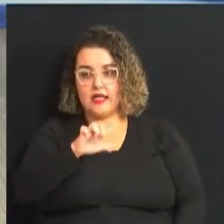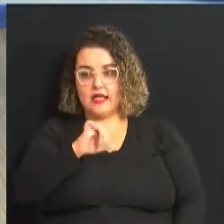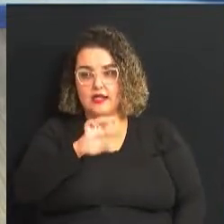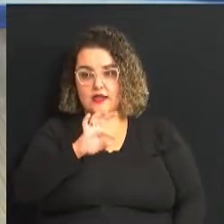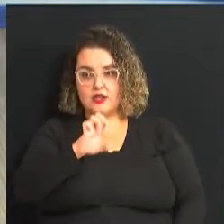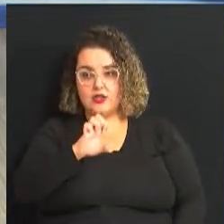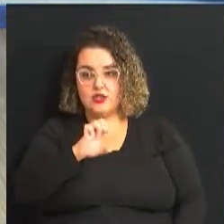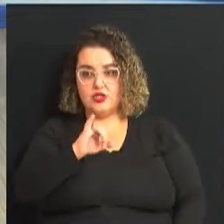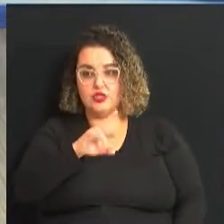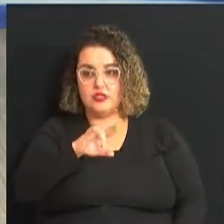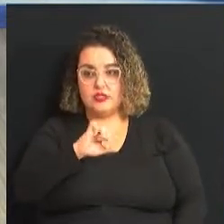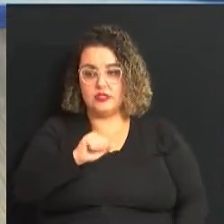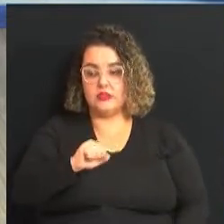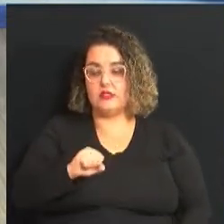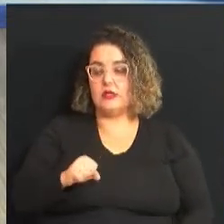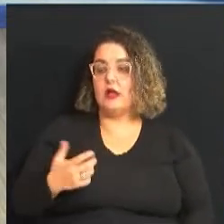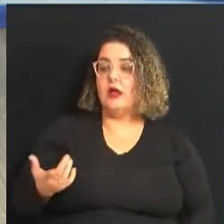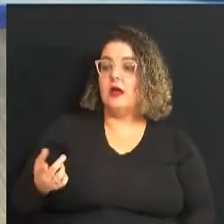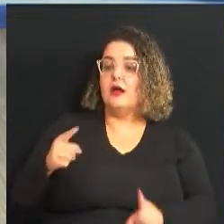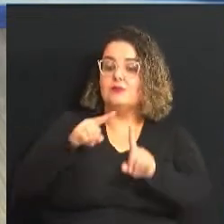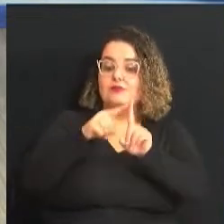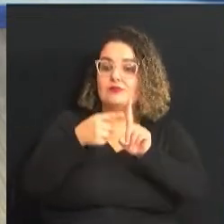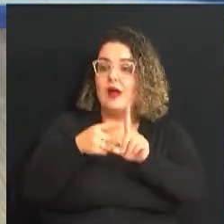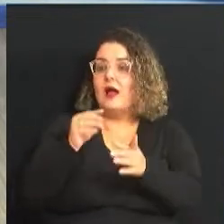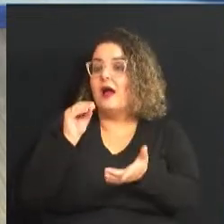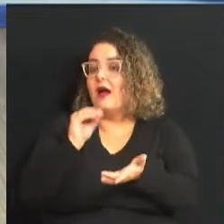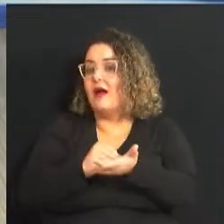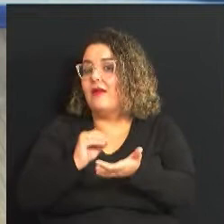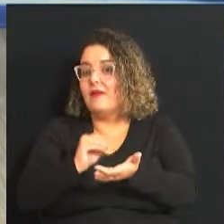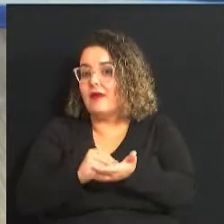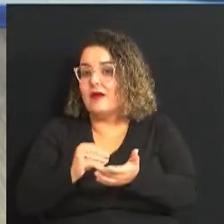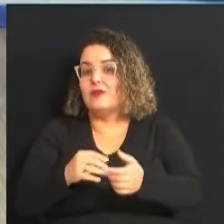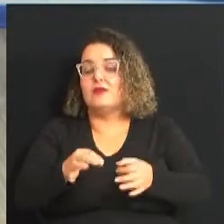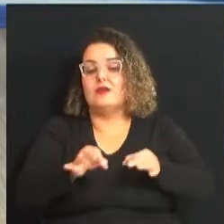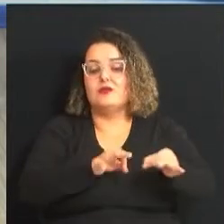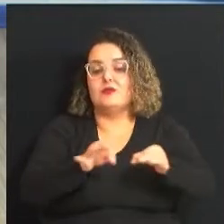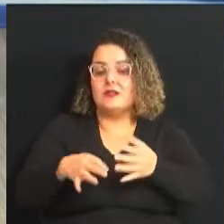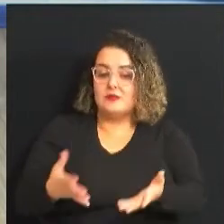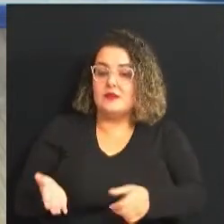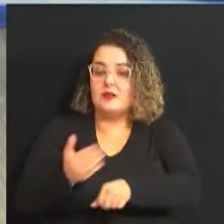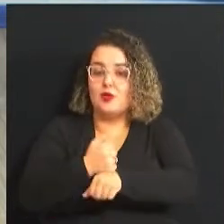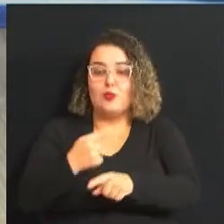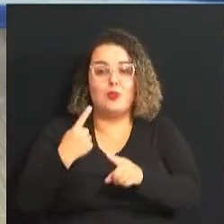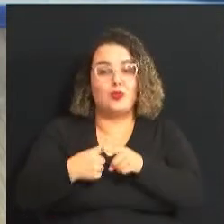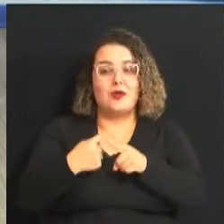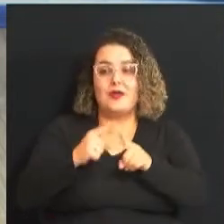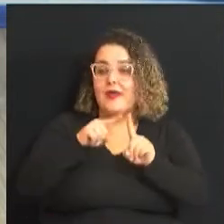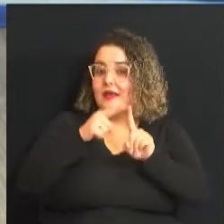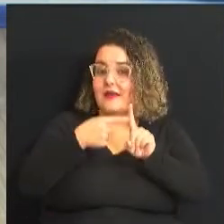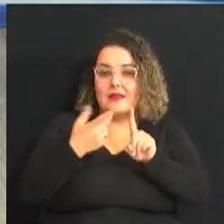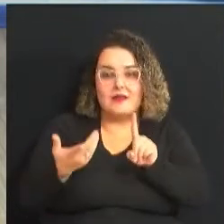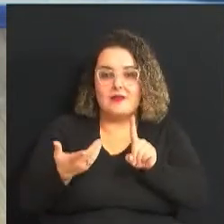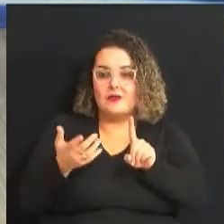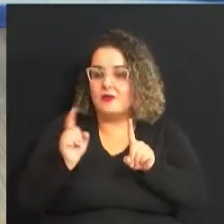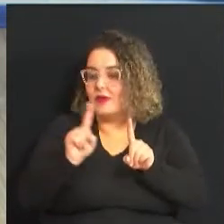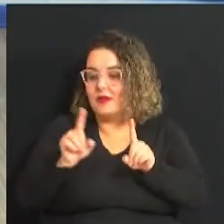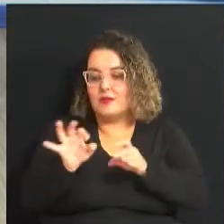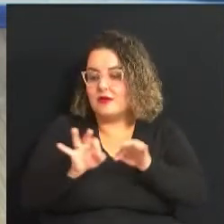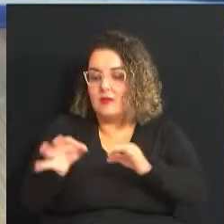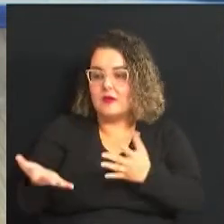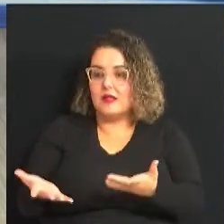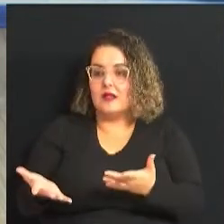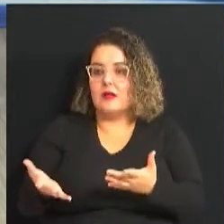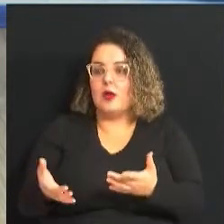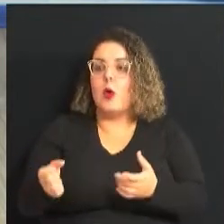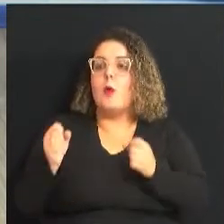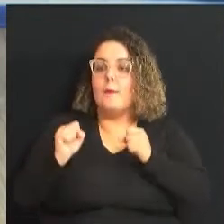não planejada, a falta de vitaminas, como o senhor citou, o ácido fólico durante toda a preparação, pode comprometer